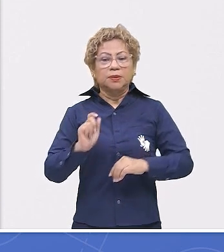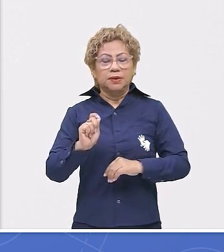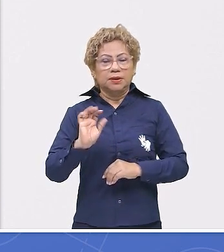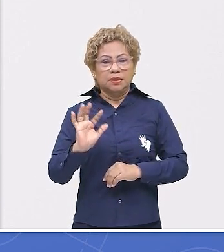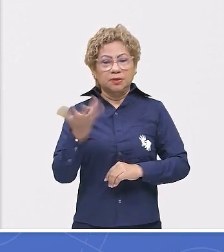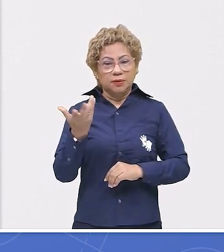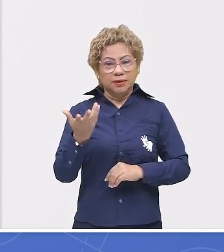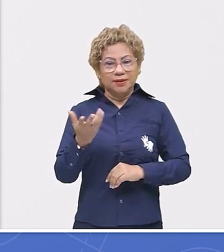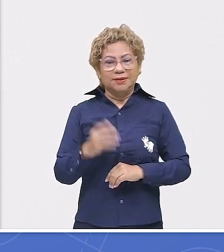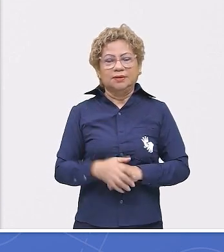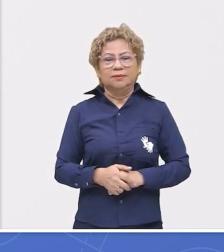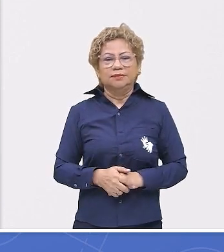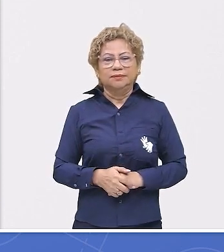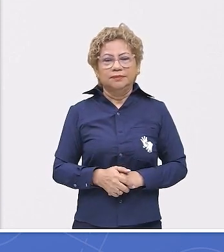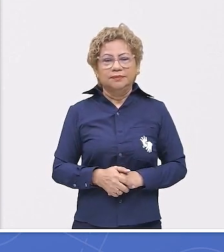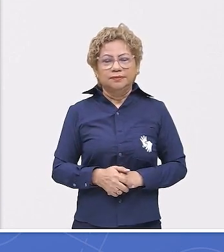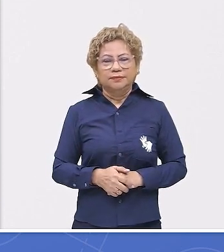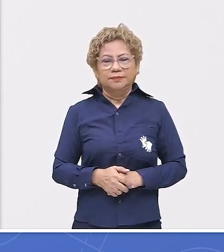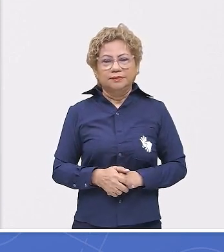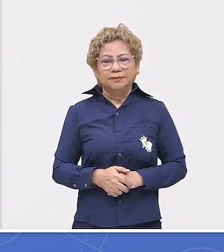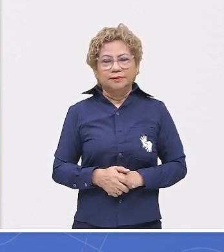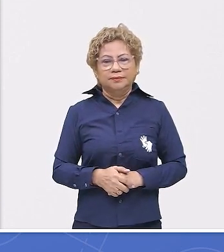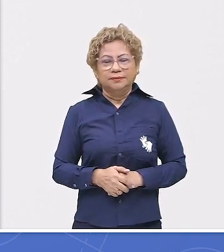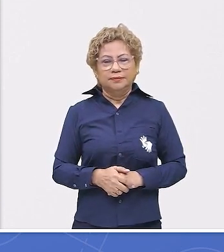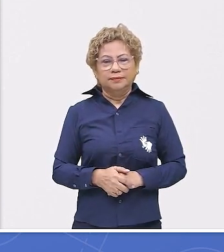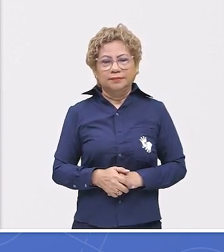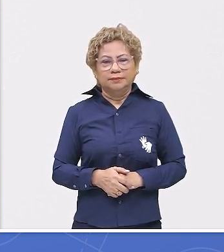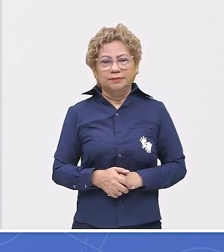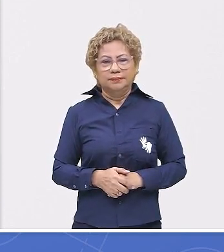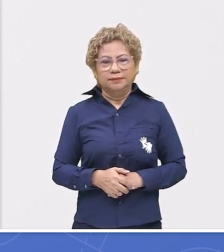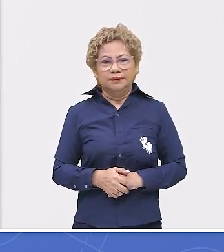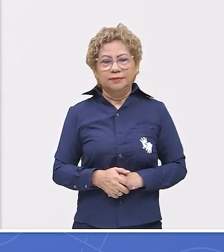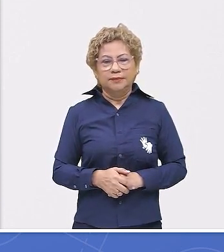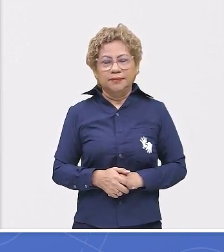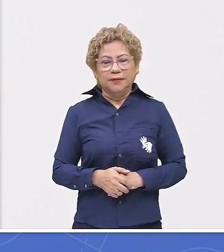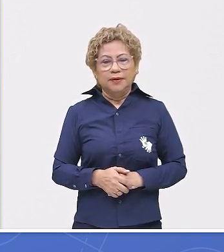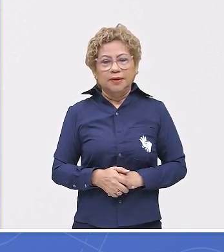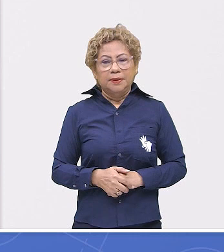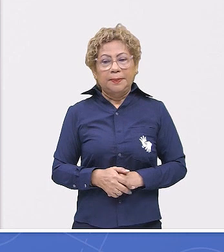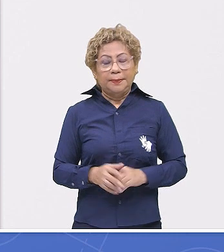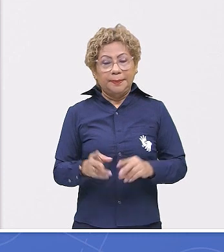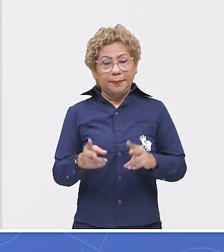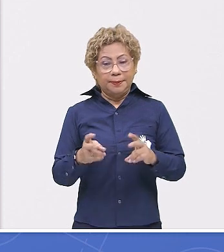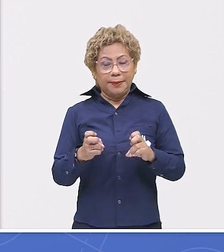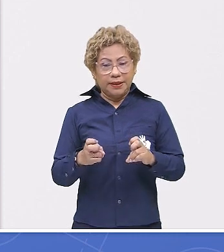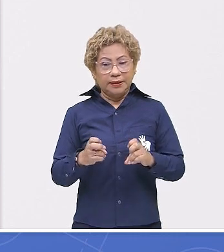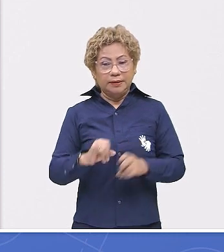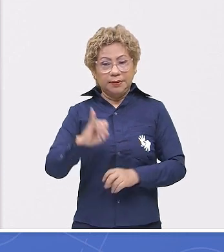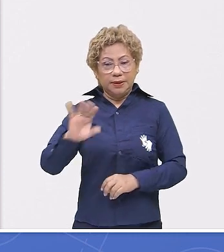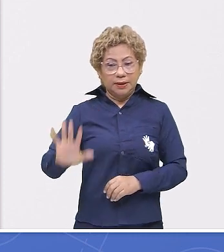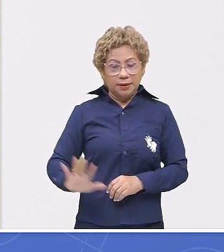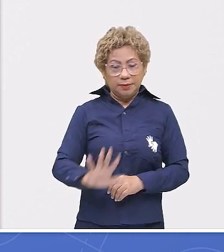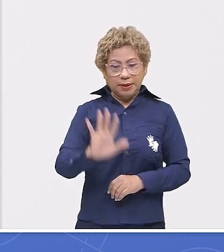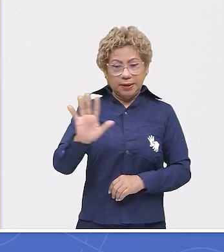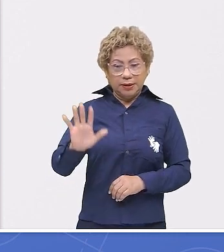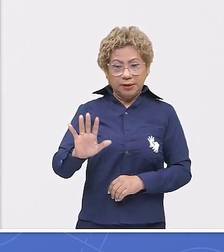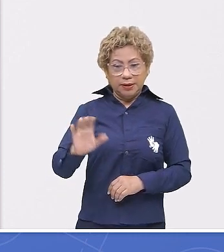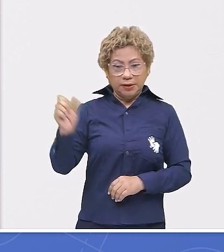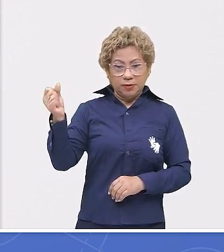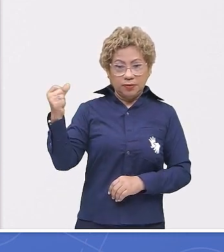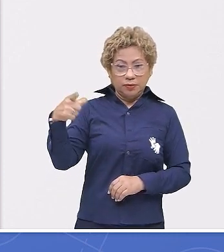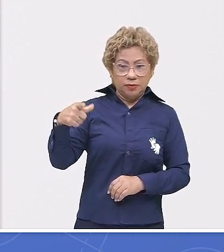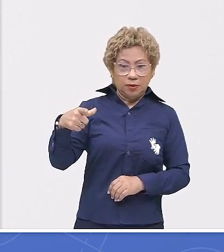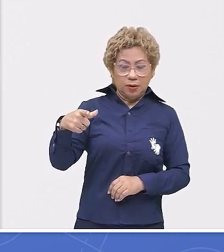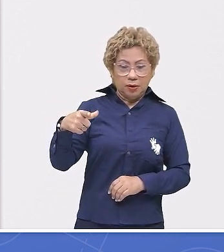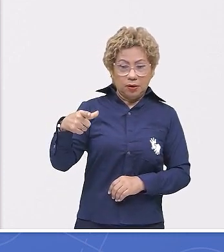né, essa rotação. De um lado, a gente pode observar que o planeta ele está sendo iluminado,